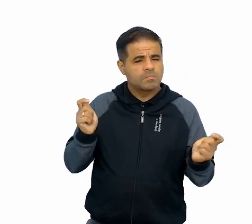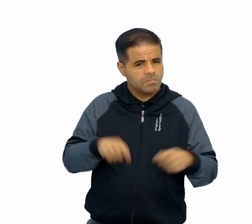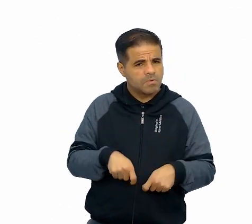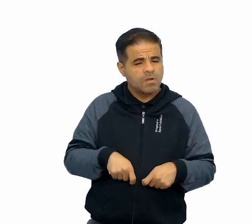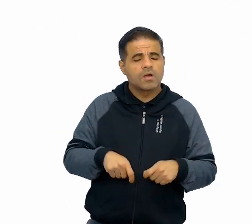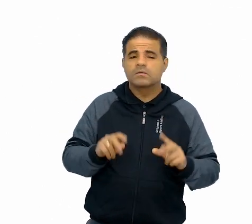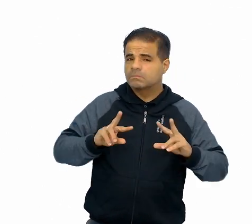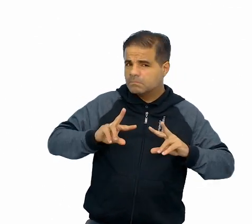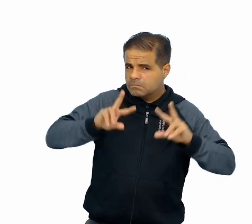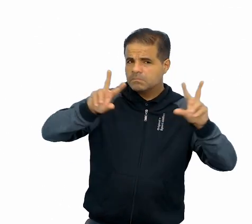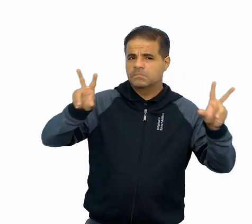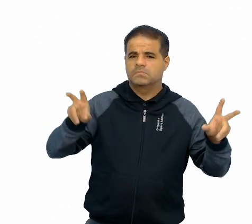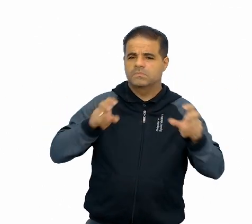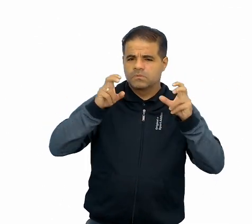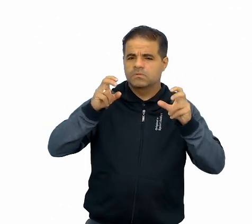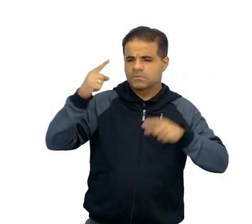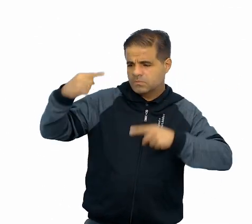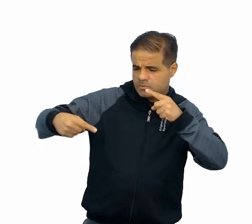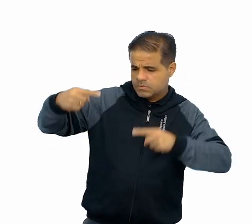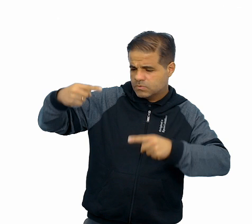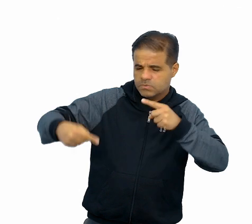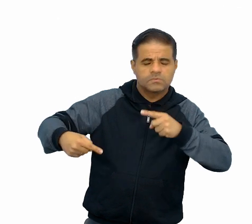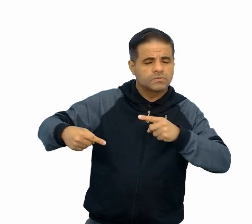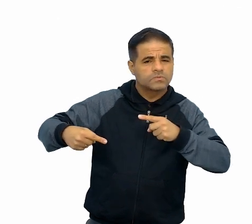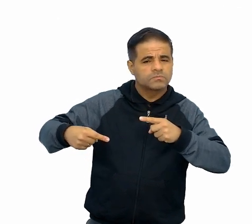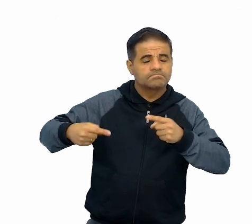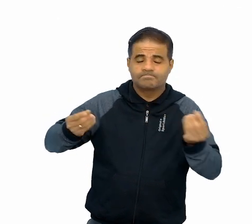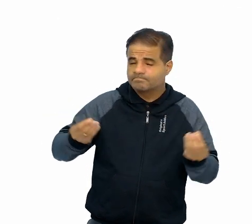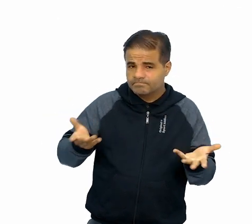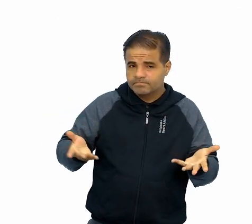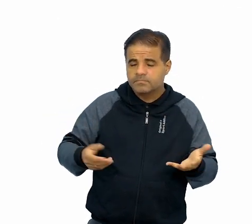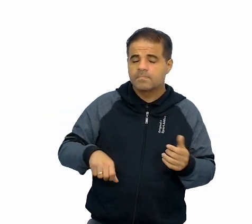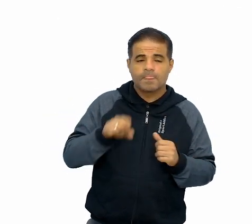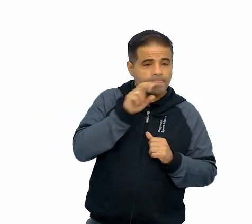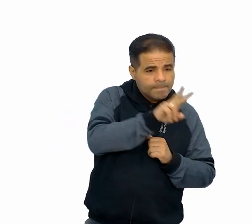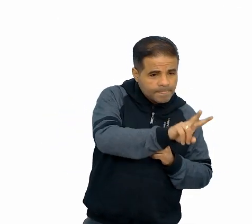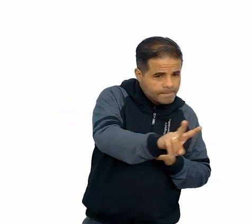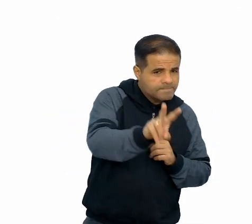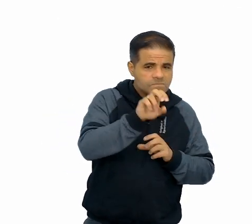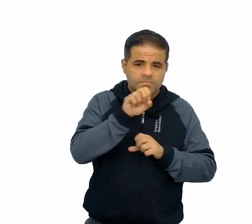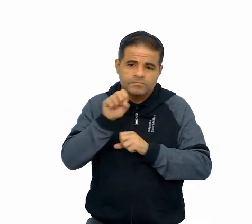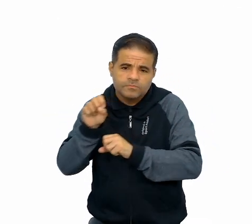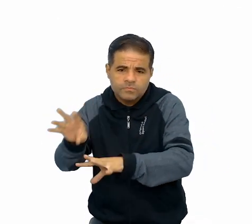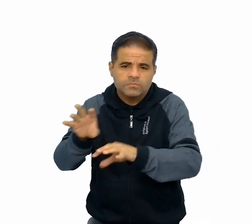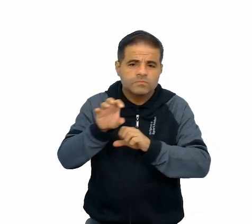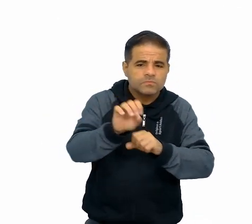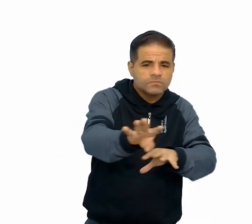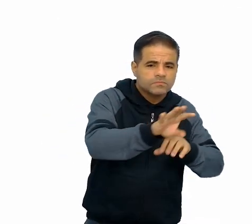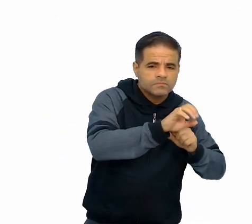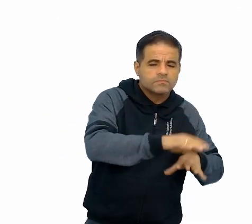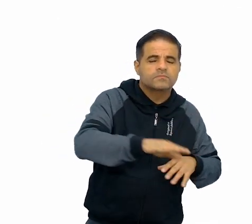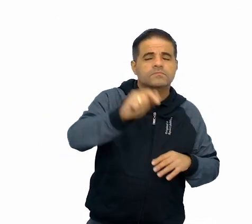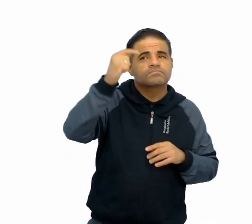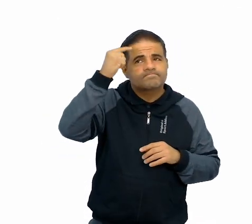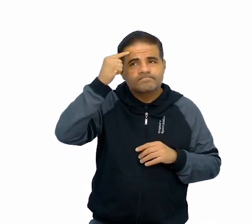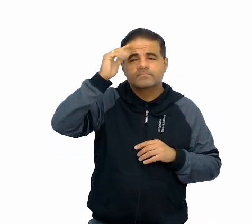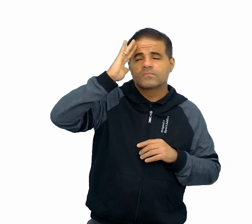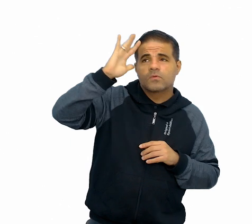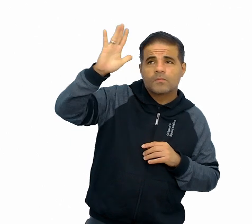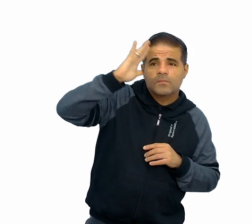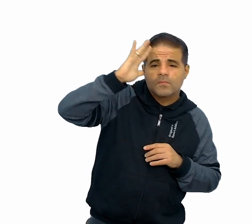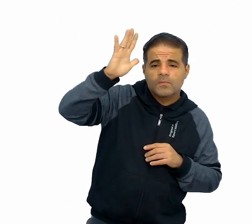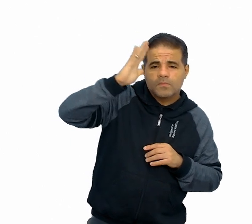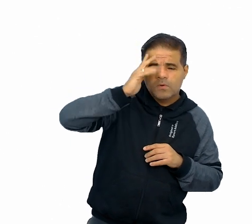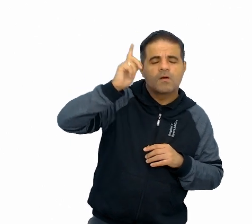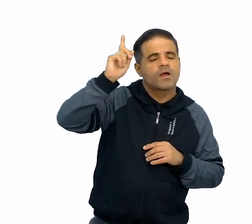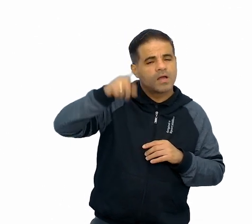ser tematizados, discutidos, orientando registros dessas reflexões, né?